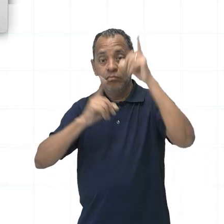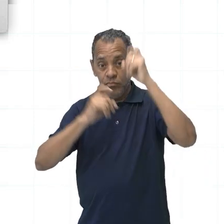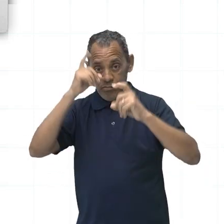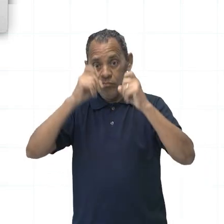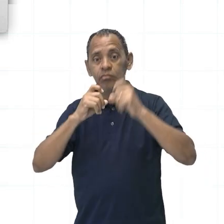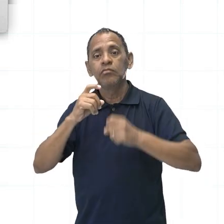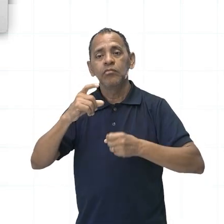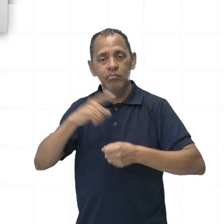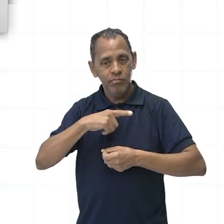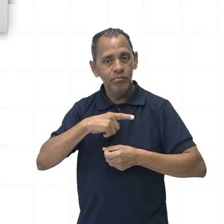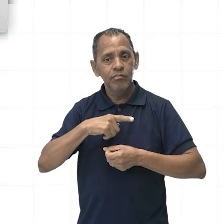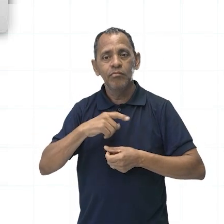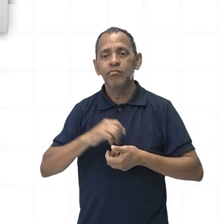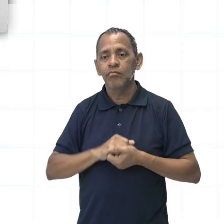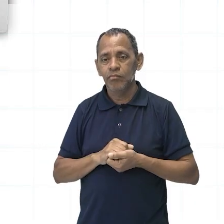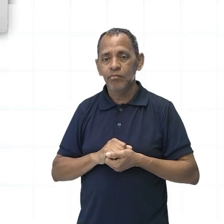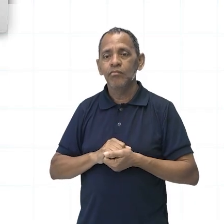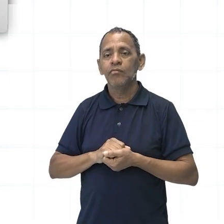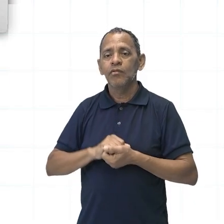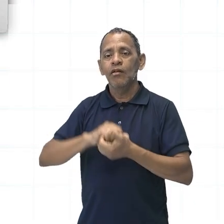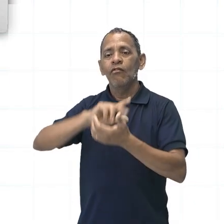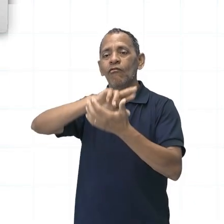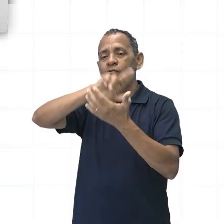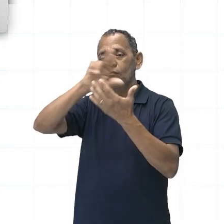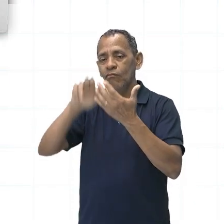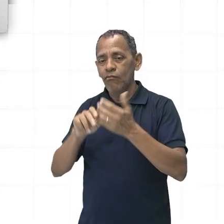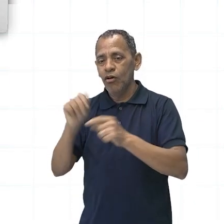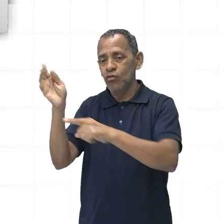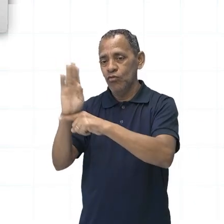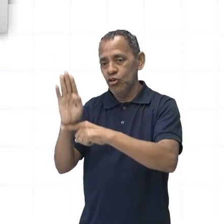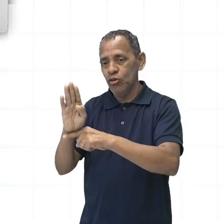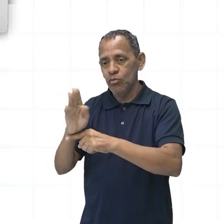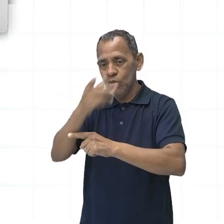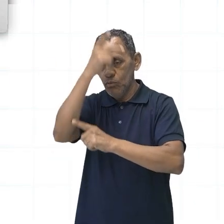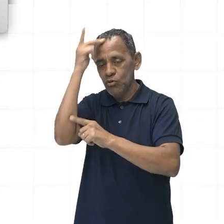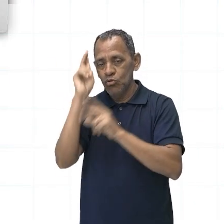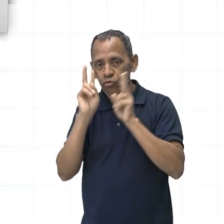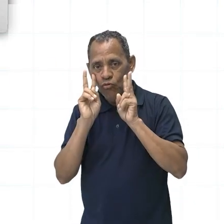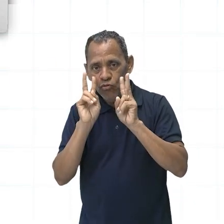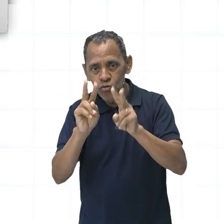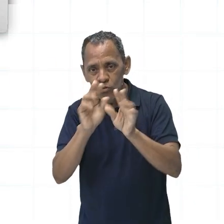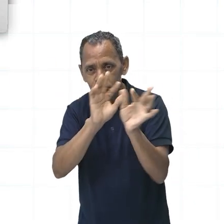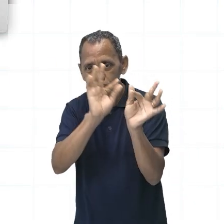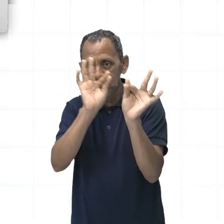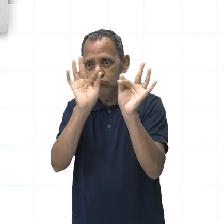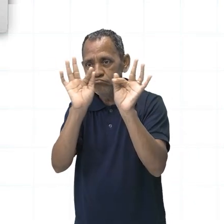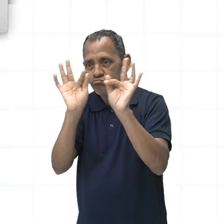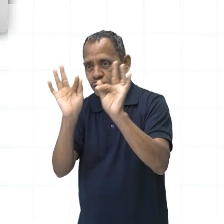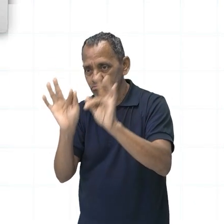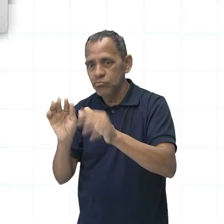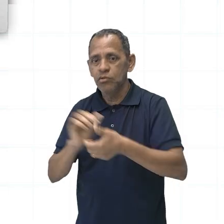vários filmes em que o espectador ali e geralmente eram filmes voltados para o humor,